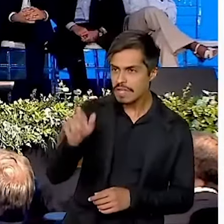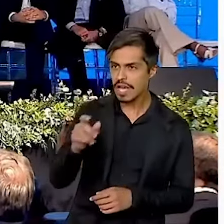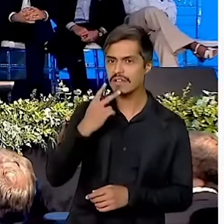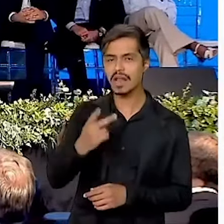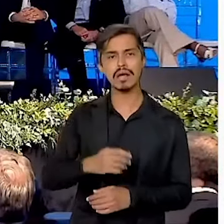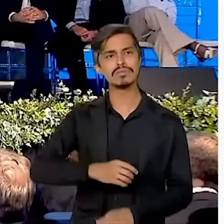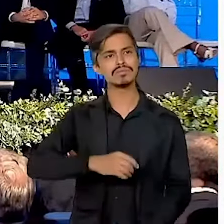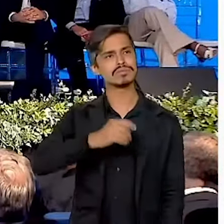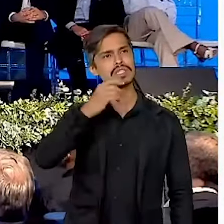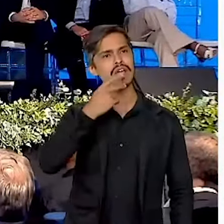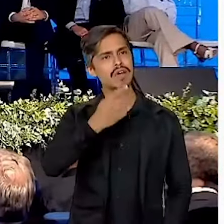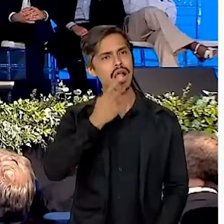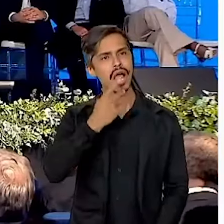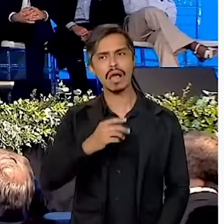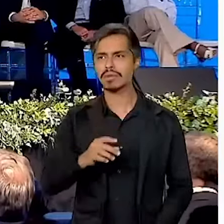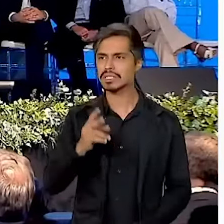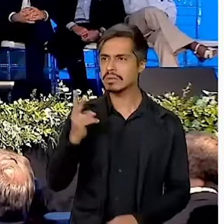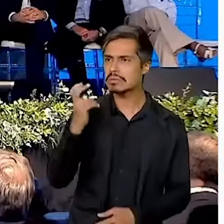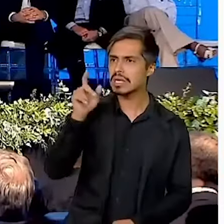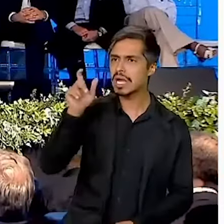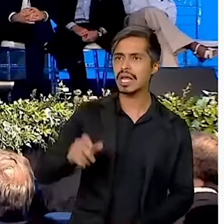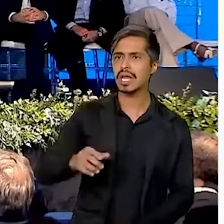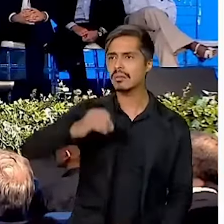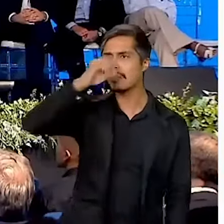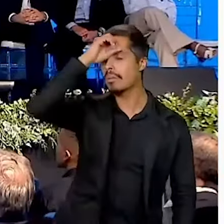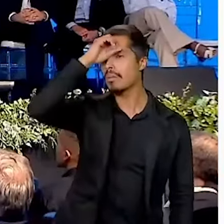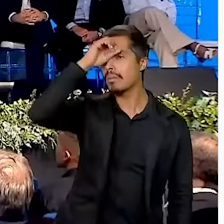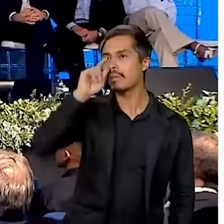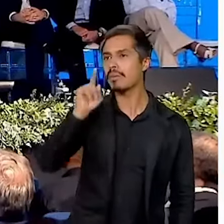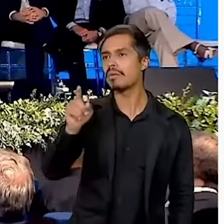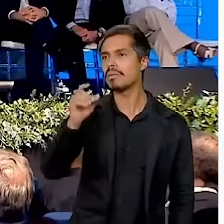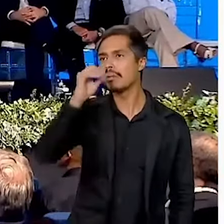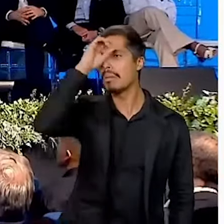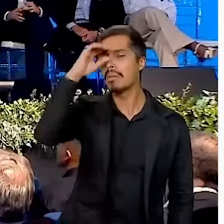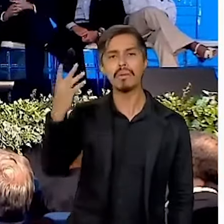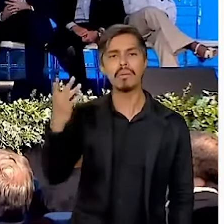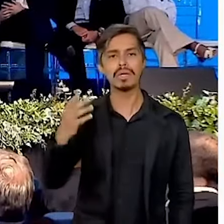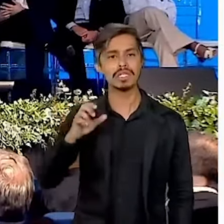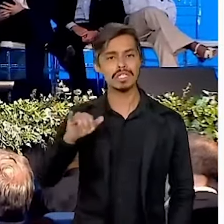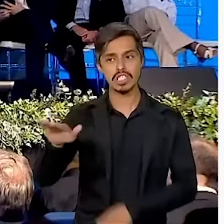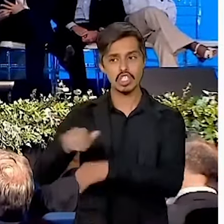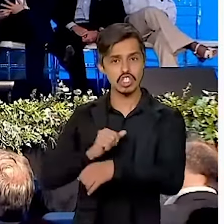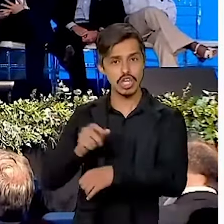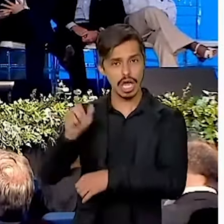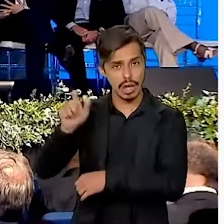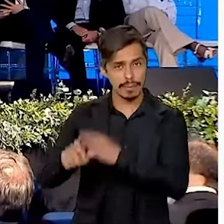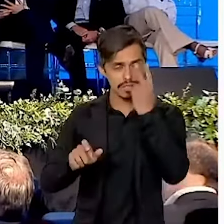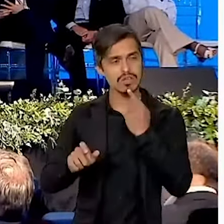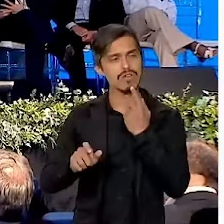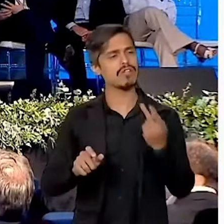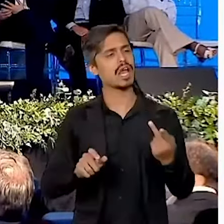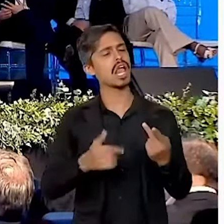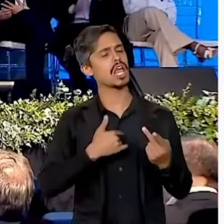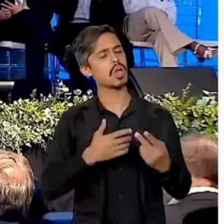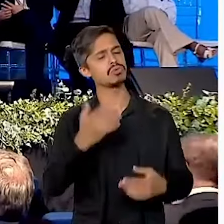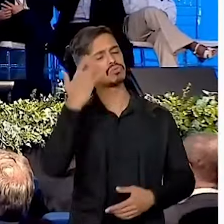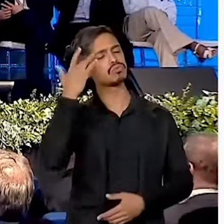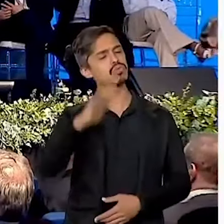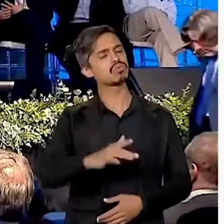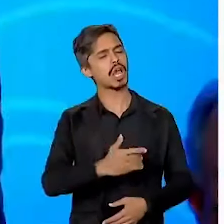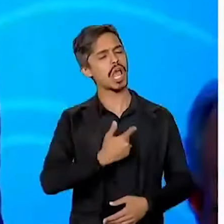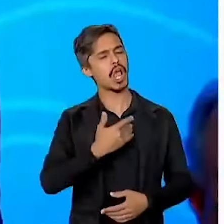ele não entendia o que estava falando. Olha, se alguém não sabe, quando é chamado, fala, não tem condições. Eu